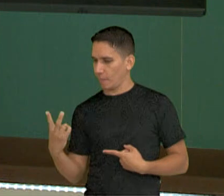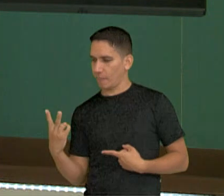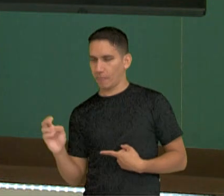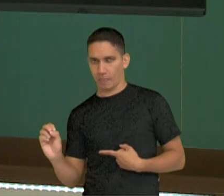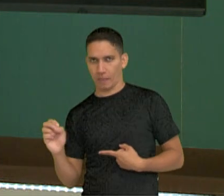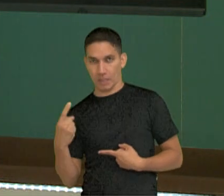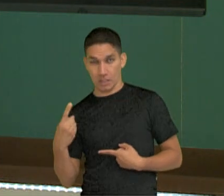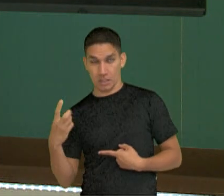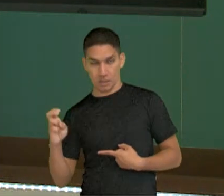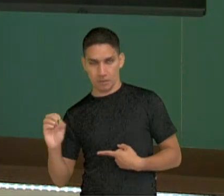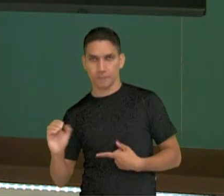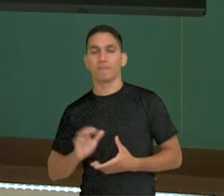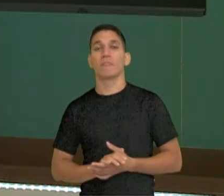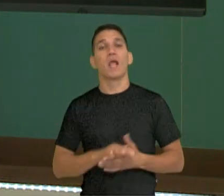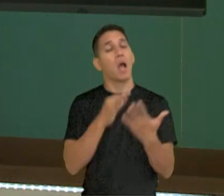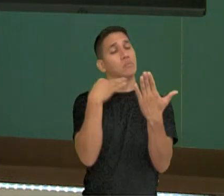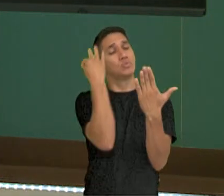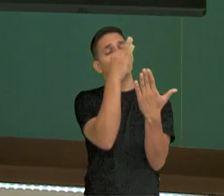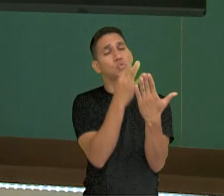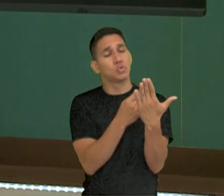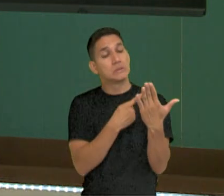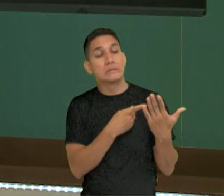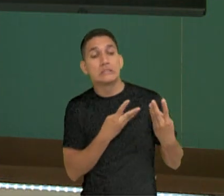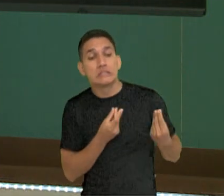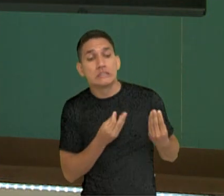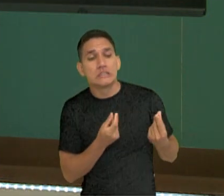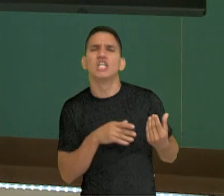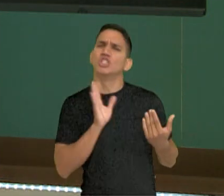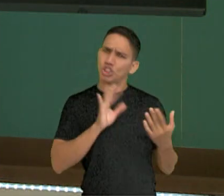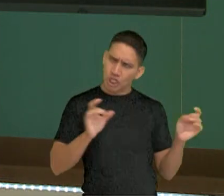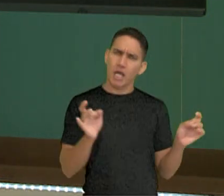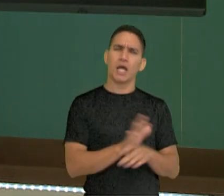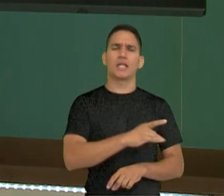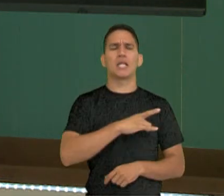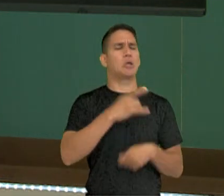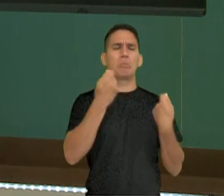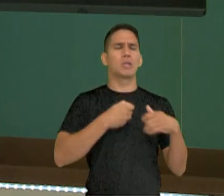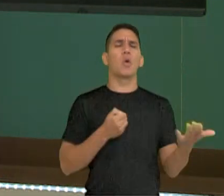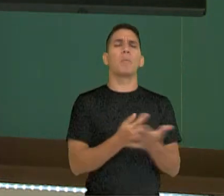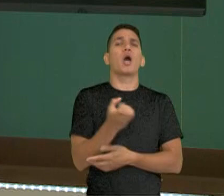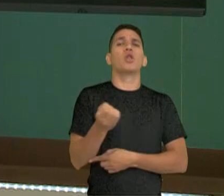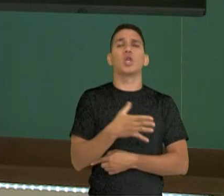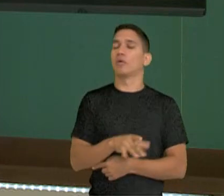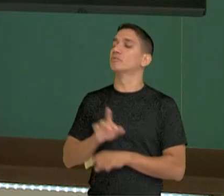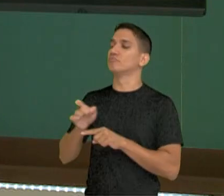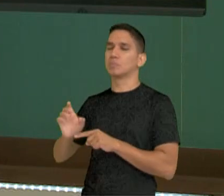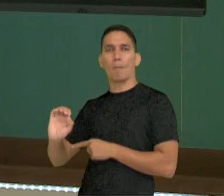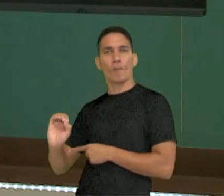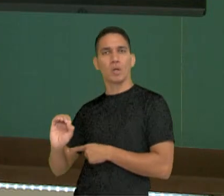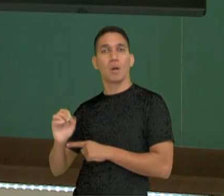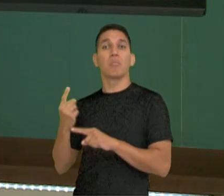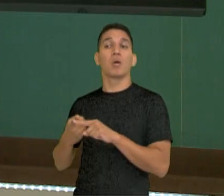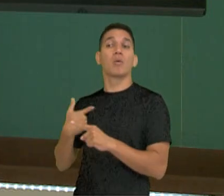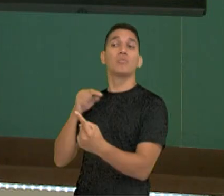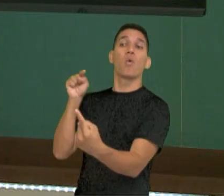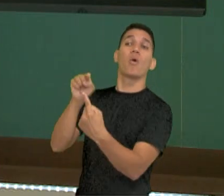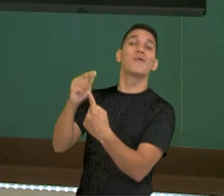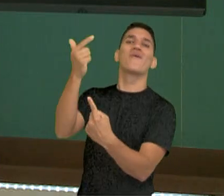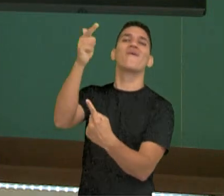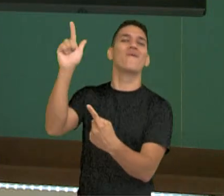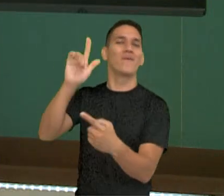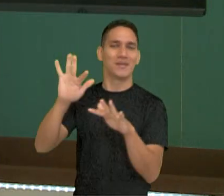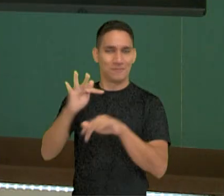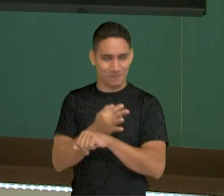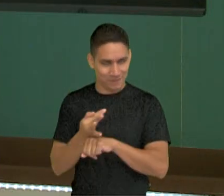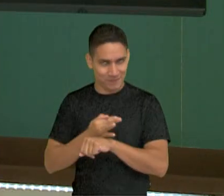tenho bastante maquiagem, esse mês eu não vou investir mais em maquiagem, vou deixar ali, porque o meu grande objetivo vai ser as férias com a